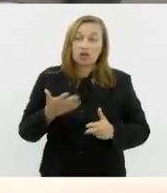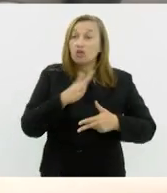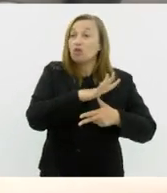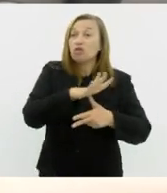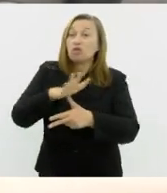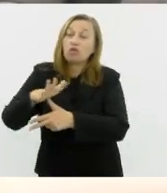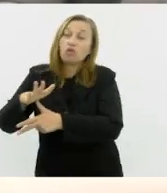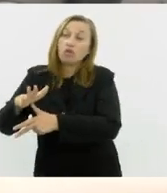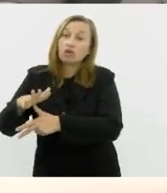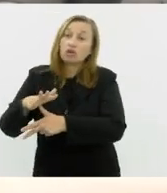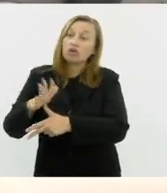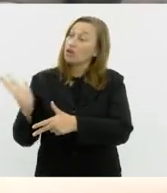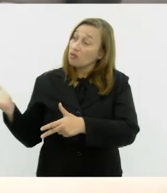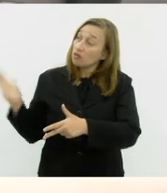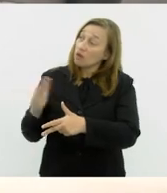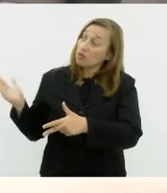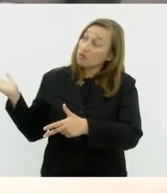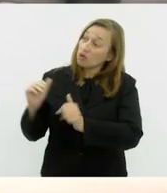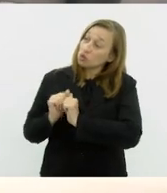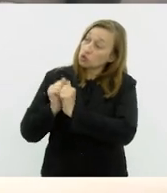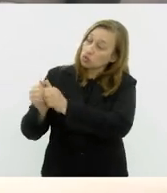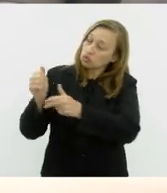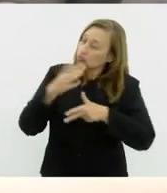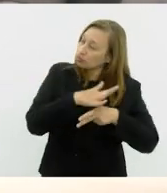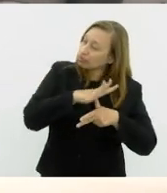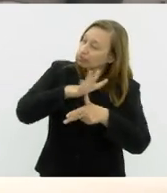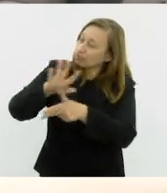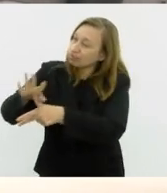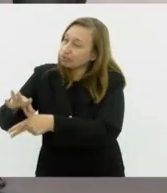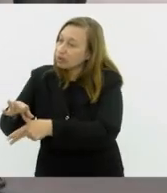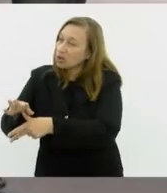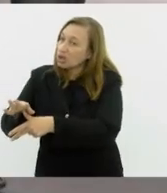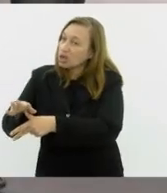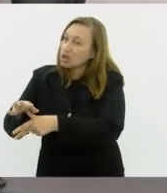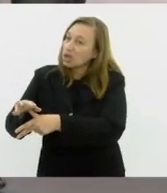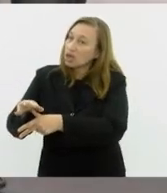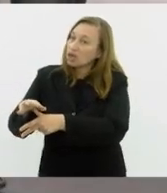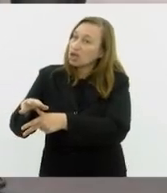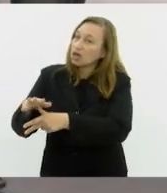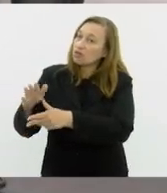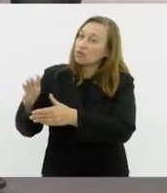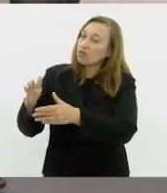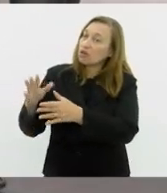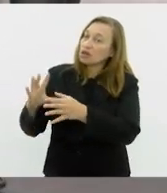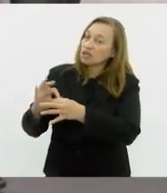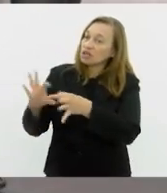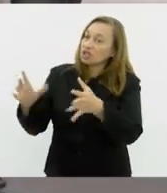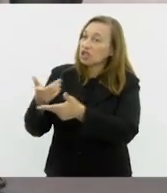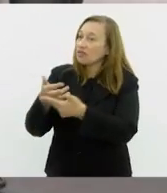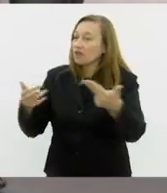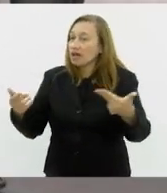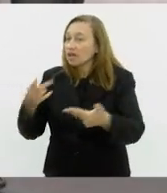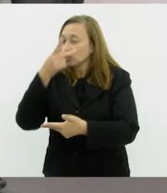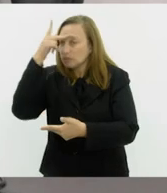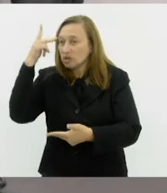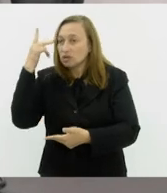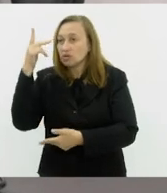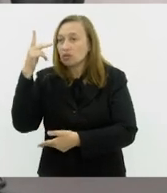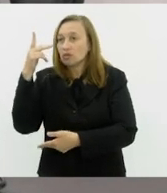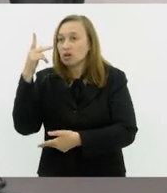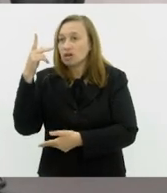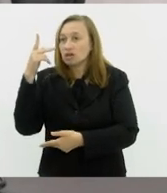voe comigo, voe maravilhoso, vou tirar o sono, a alegria e o sossego de milhares de pessoas. Então, as empresas querem